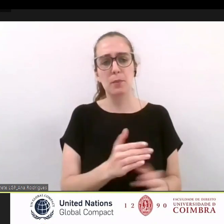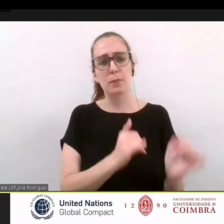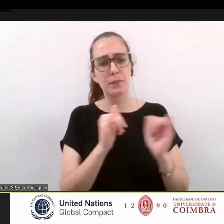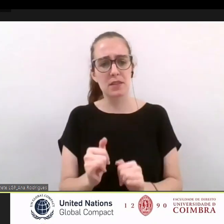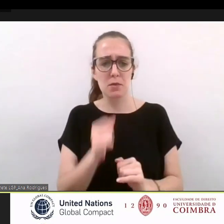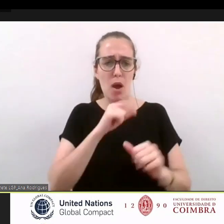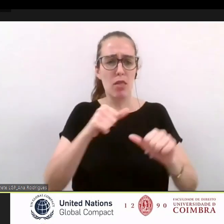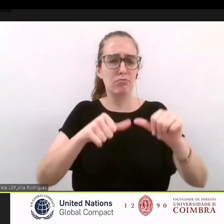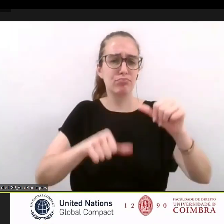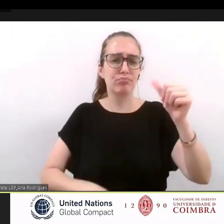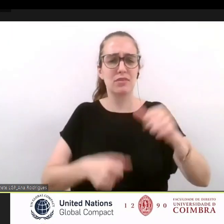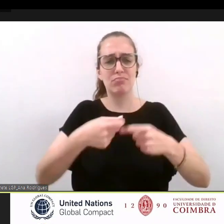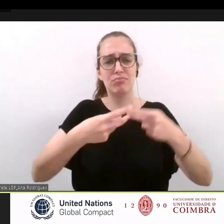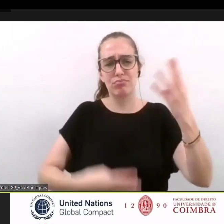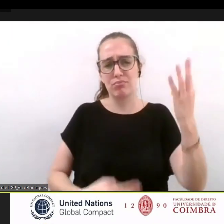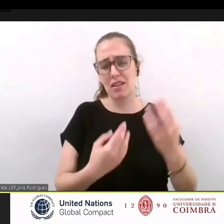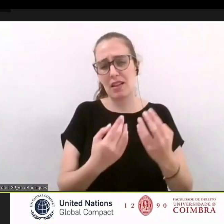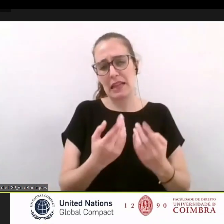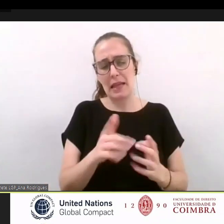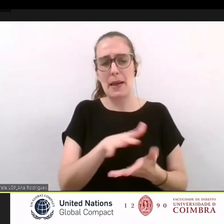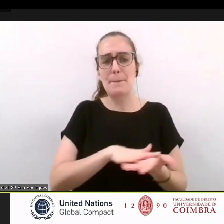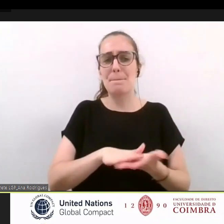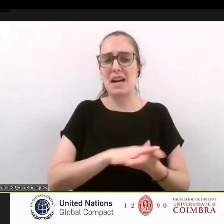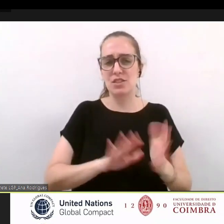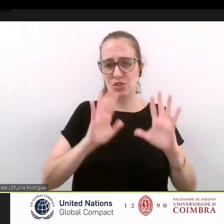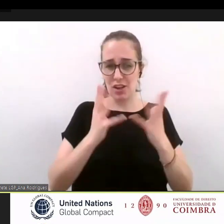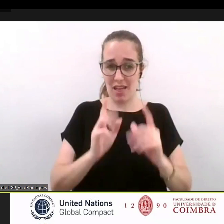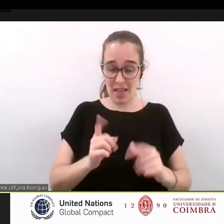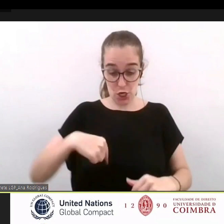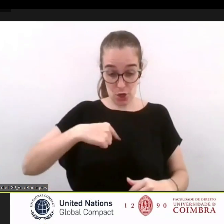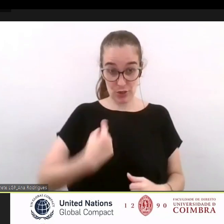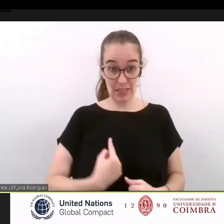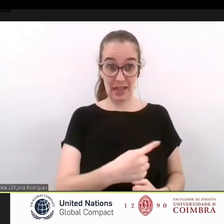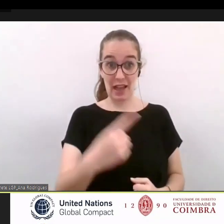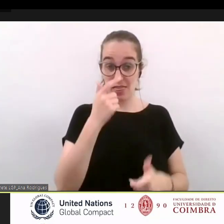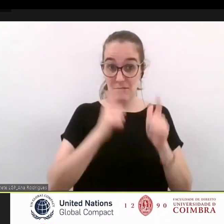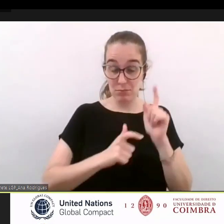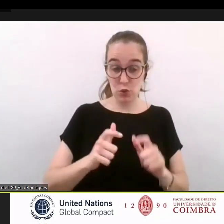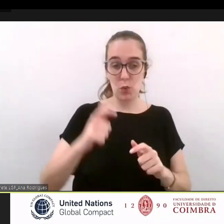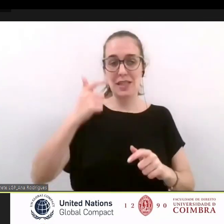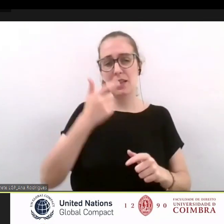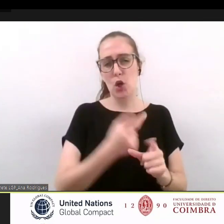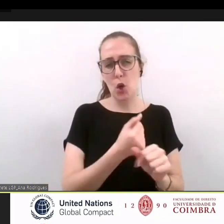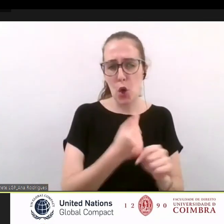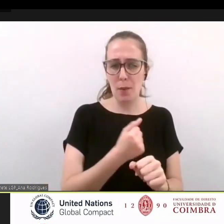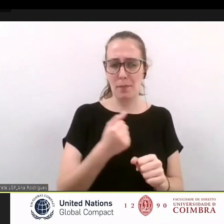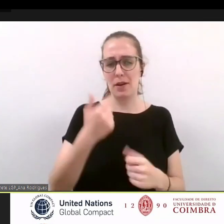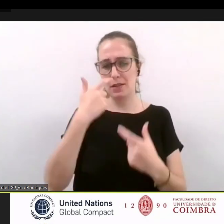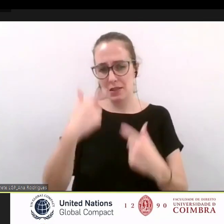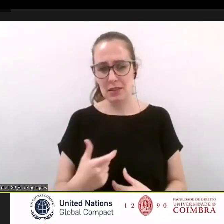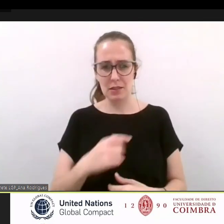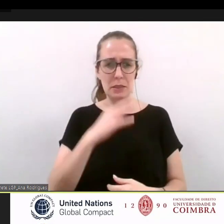a dar aqui exemplos para todos os ODS, mas sim, nós, como cidadãos, como trabalhadores, como consumidores, como